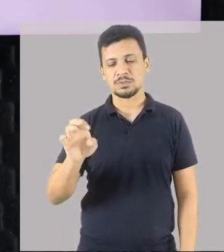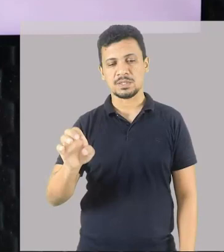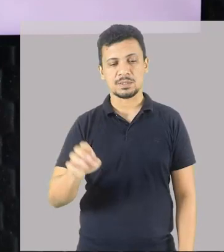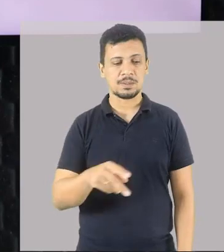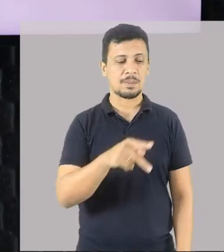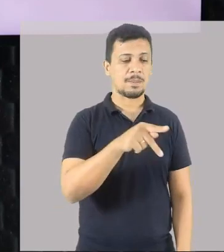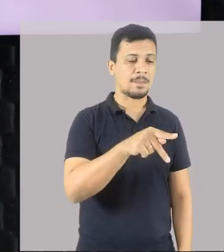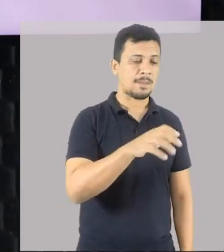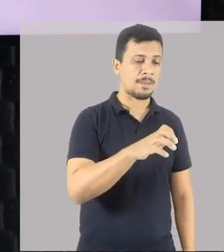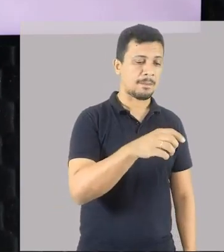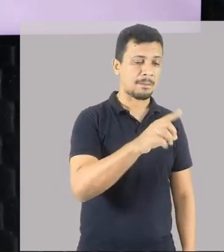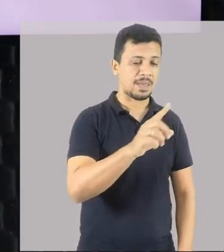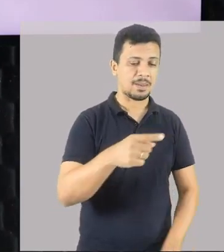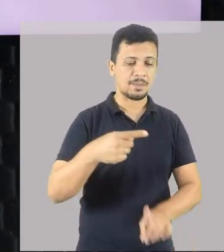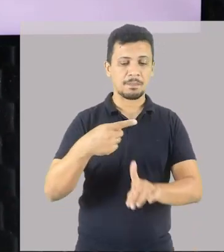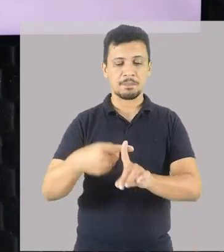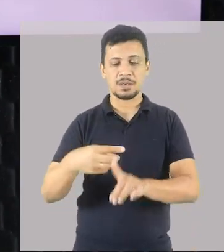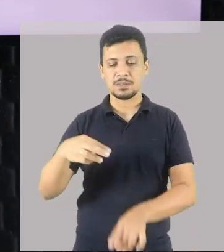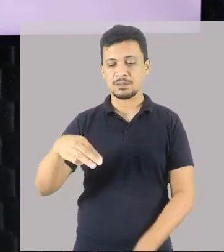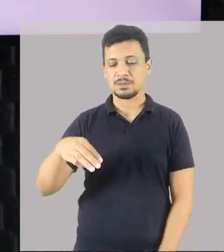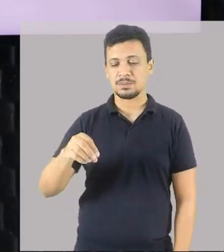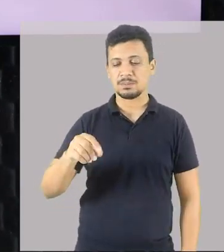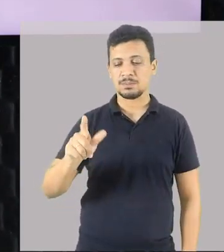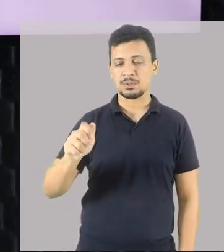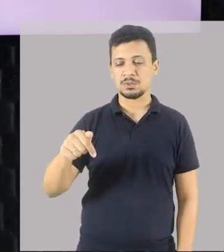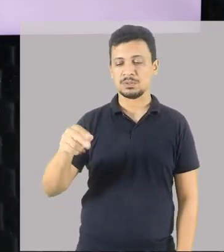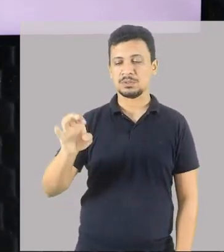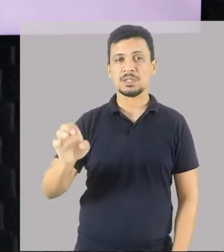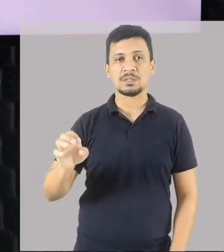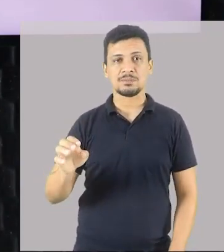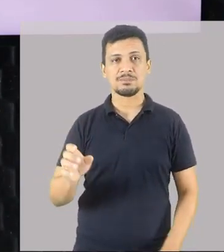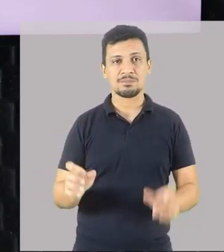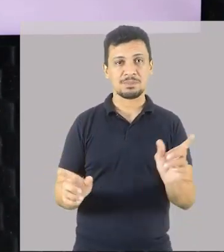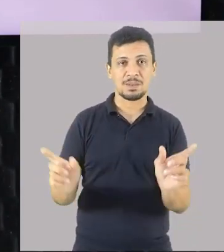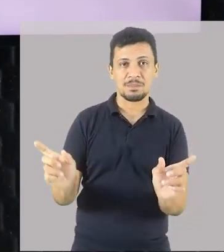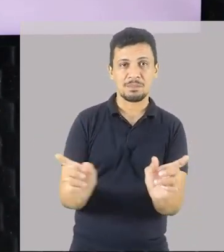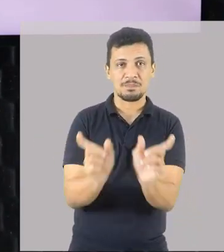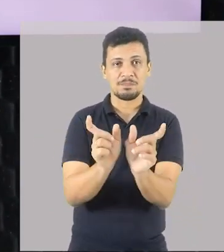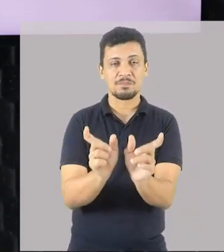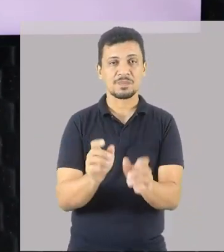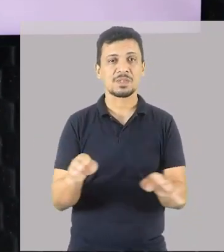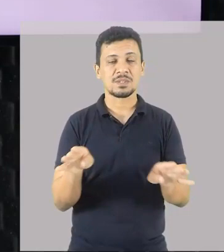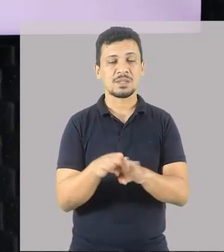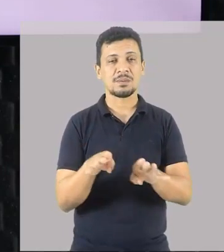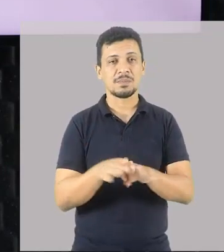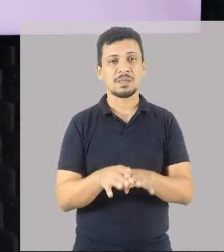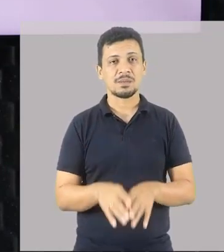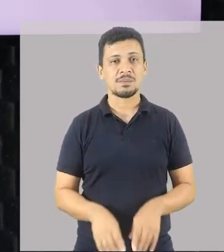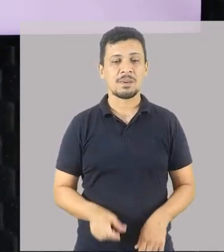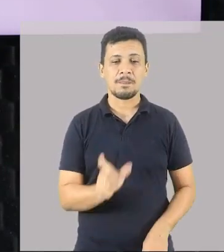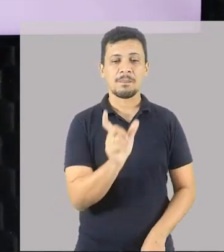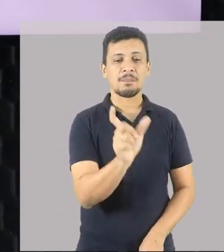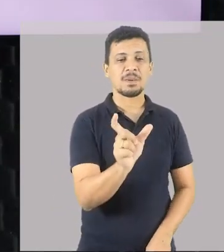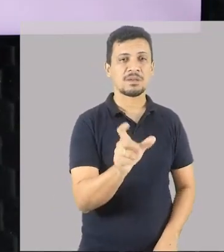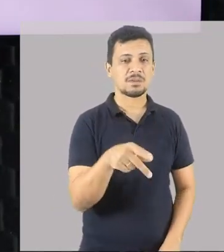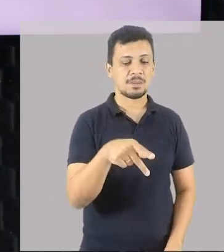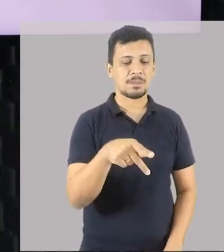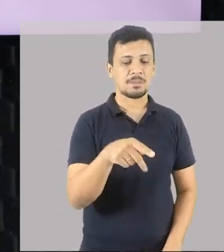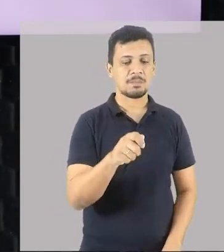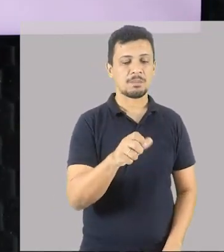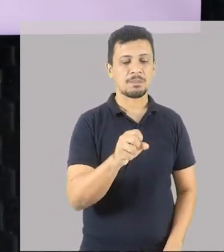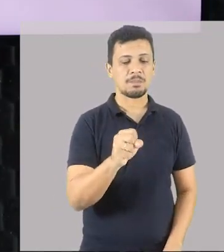moleque. Então, você tem dois radicais ali associando aquela palavra. A palavra passatempo, né, que significa